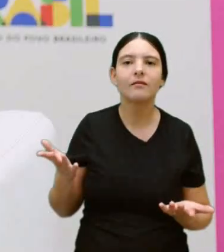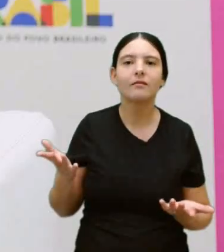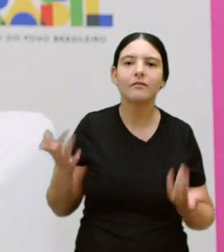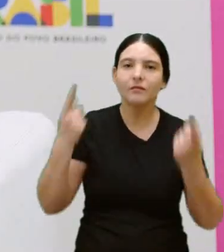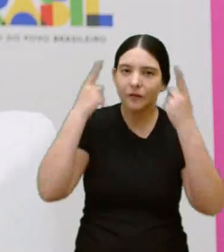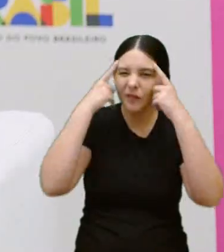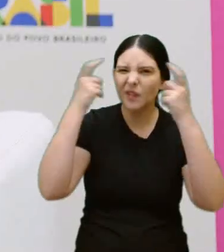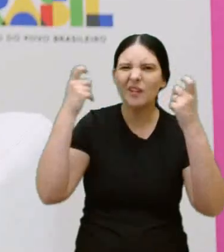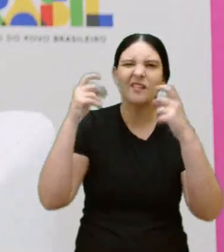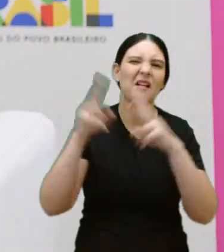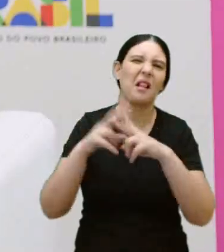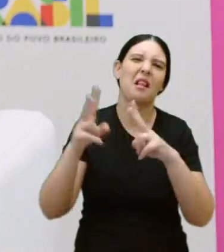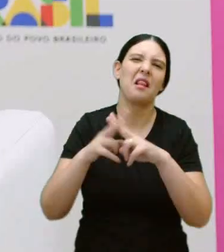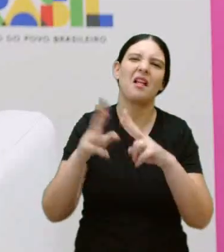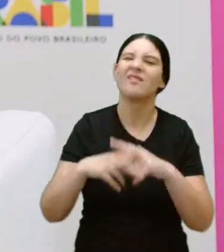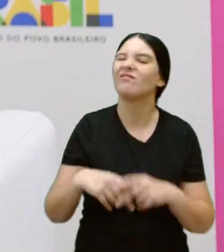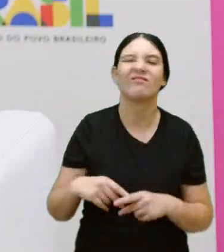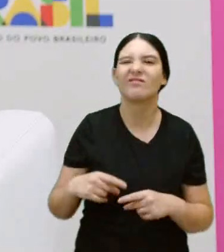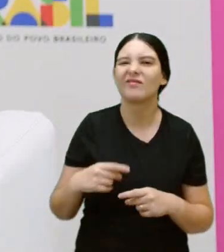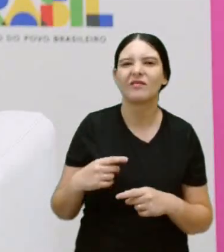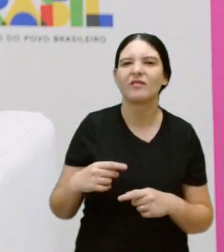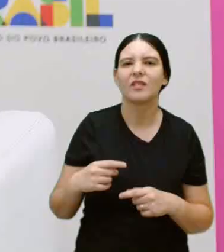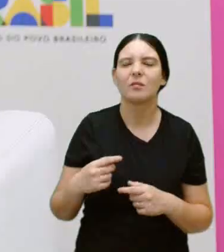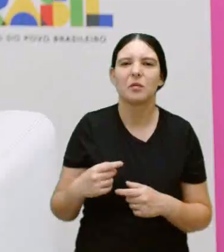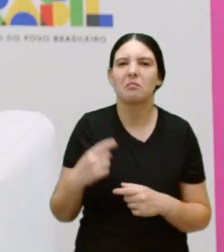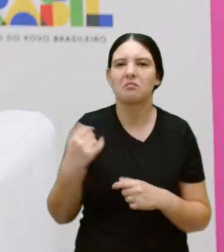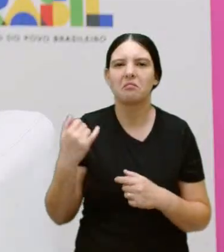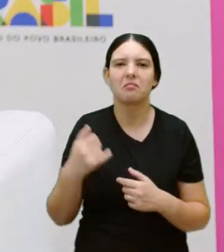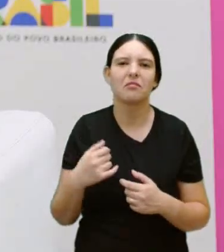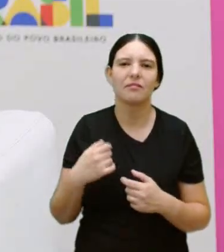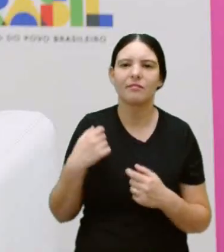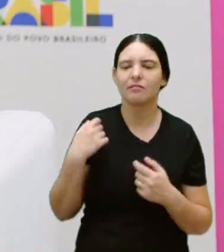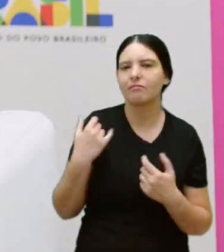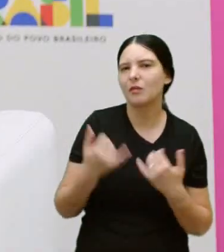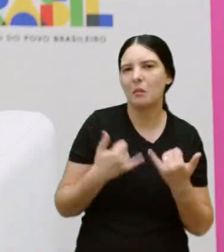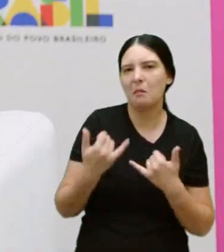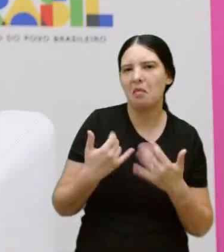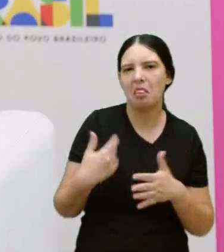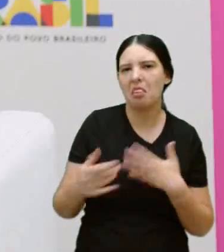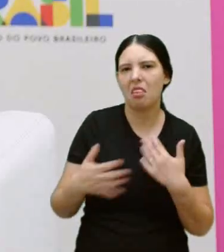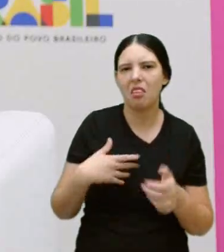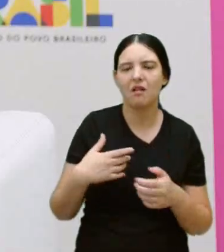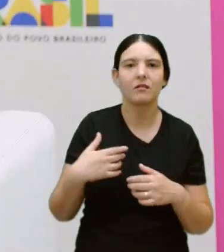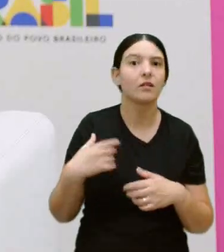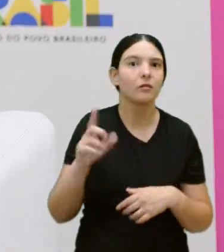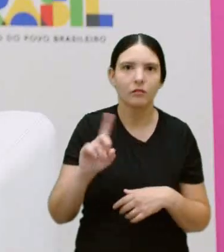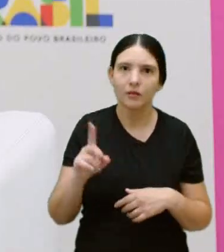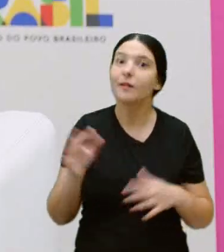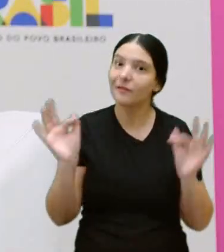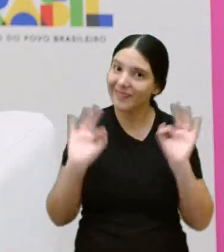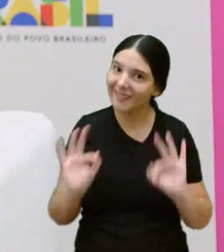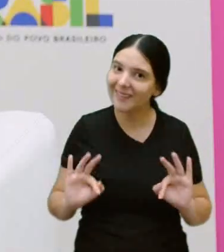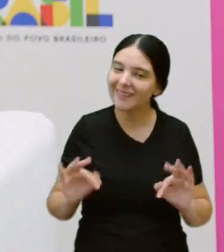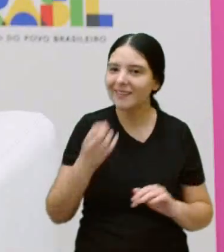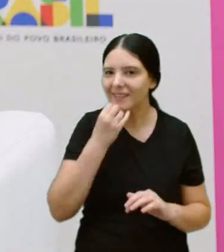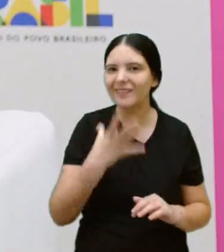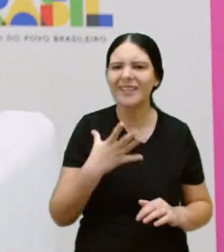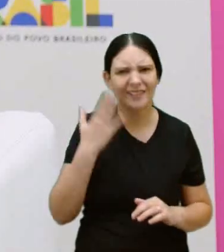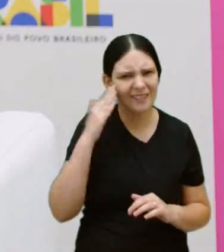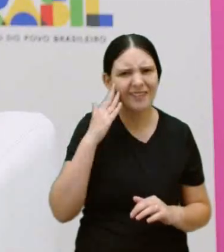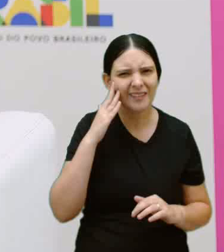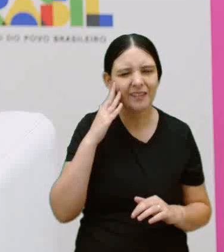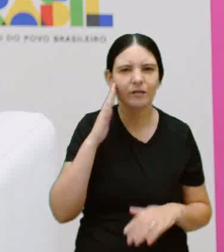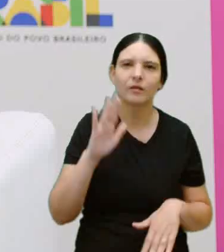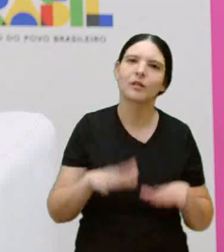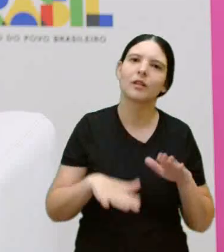ali por um motivo banal. As pessoas estão bem, estão felizes. Então, tá bom, pegou o que eu disse? Aqui depende desse contexto, não sei se